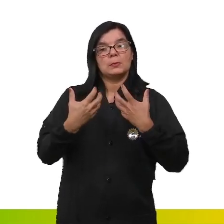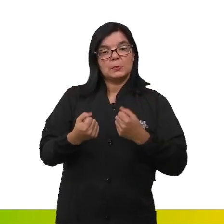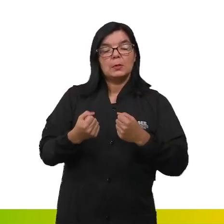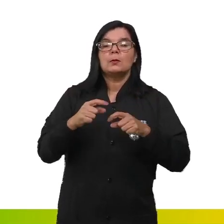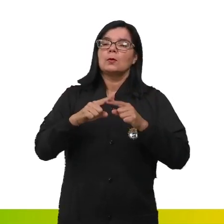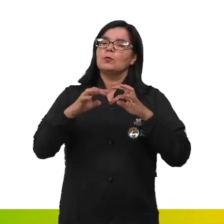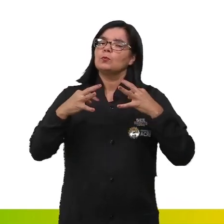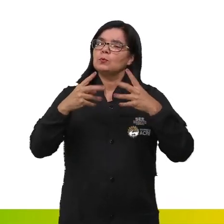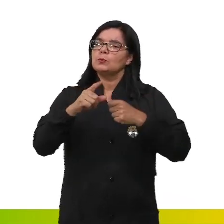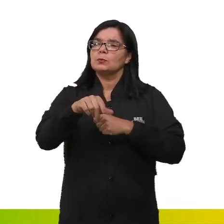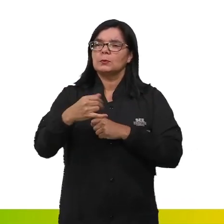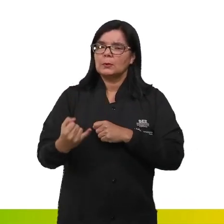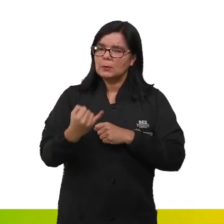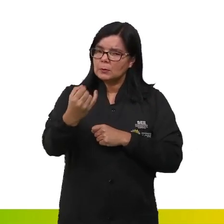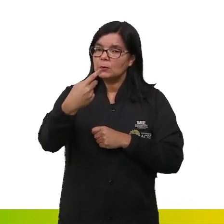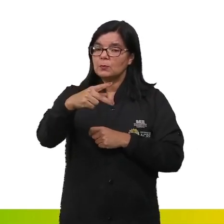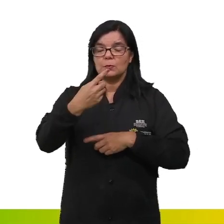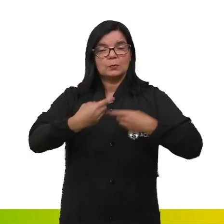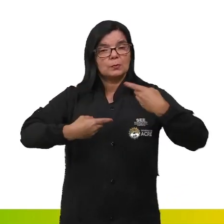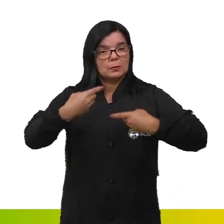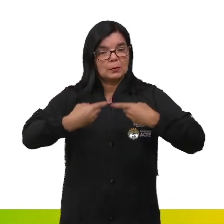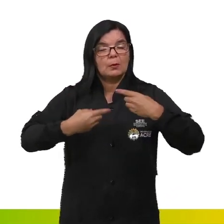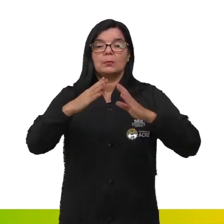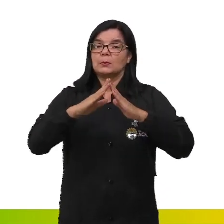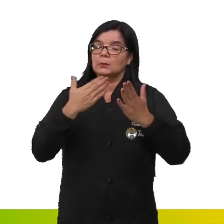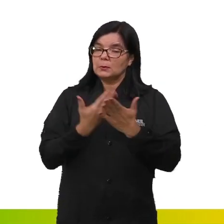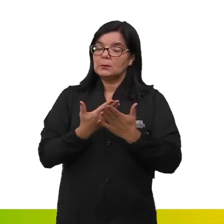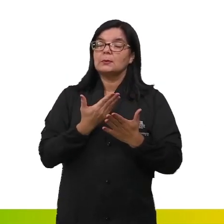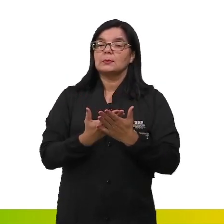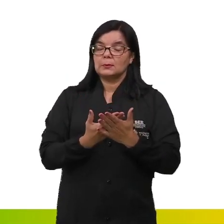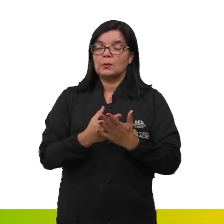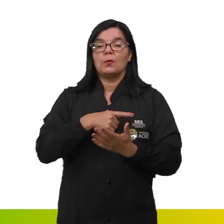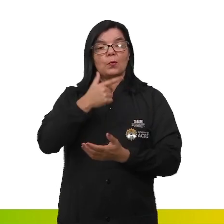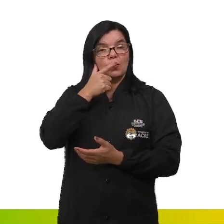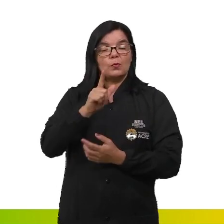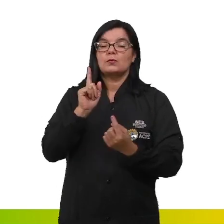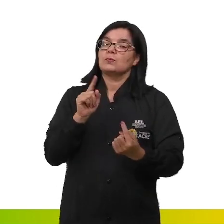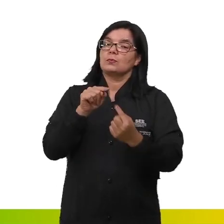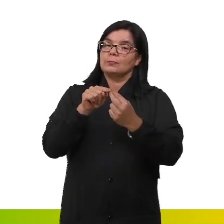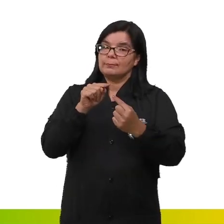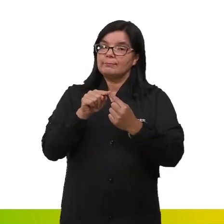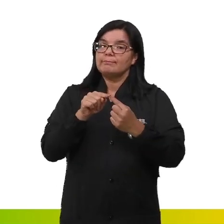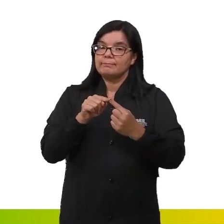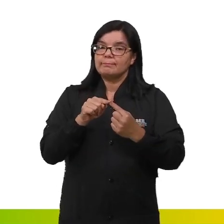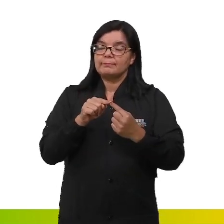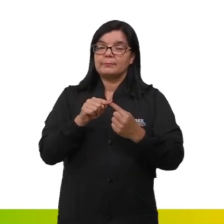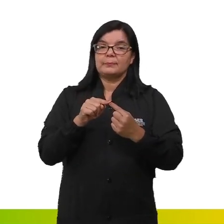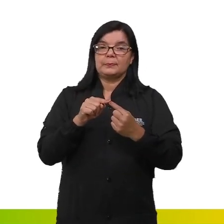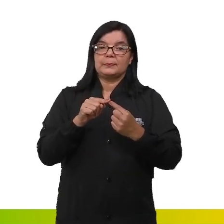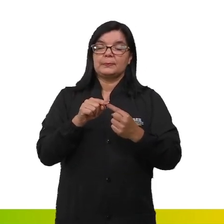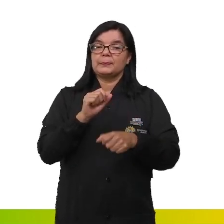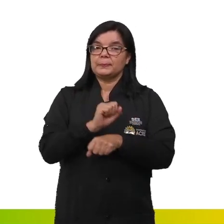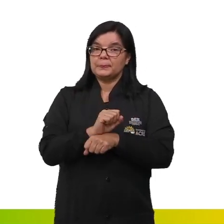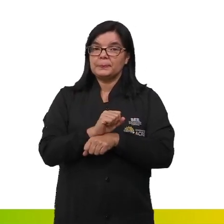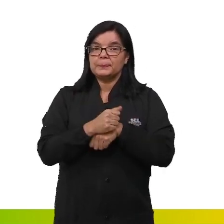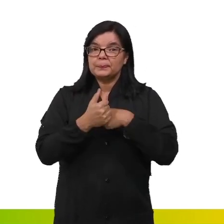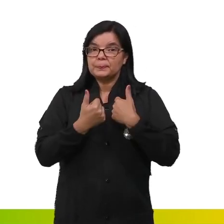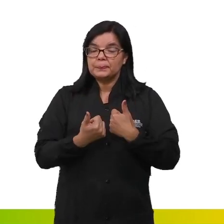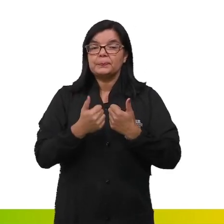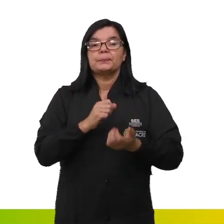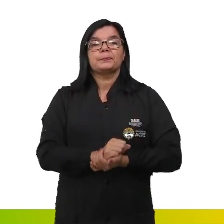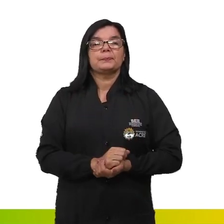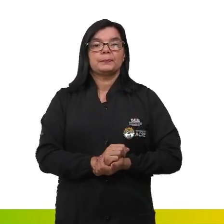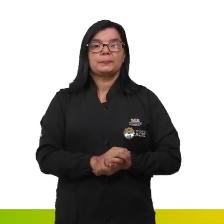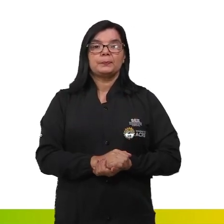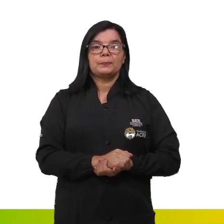isso é importante para que o seu debate escolar aí atinja o objetivo esperado, tá? Aí eu trouxe